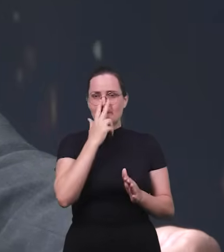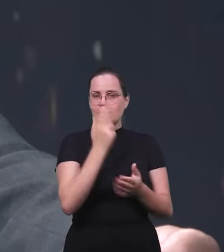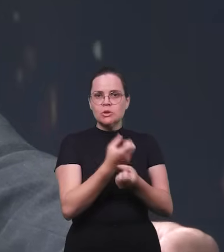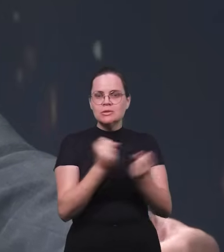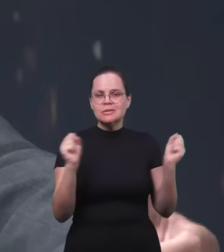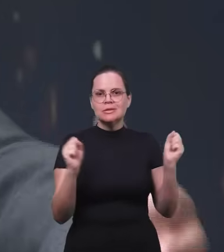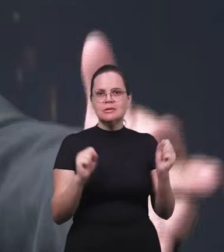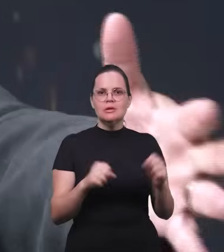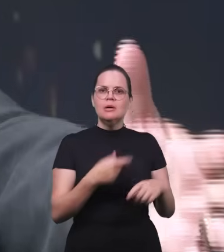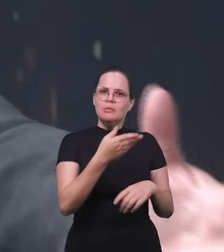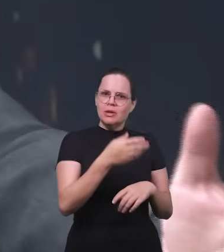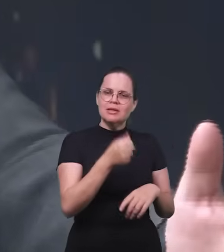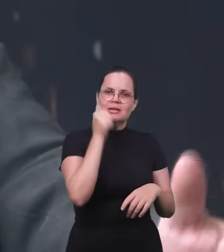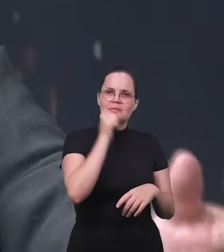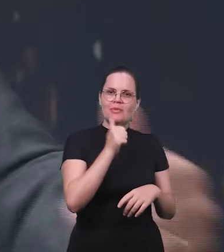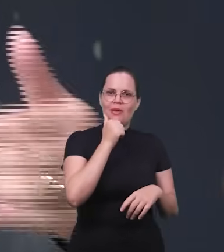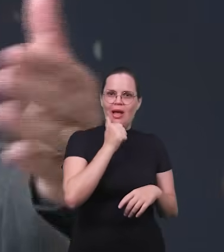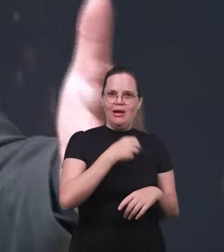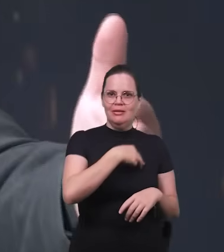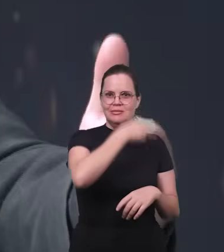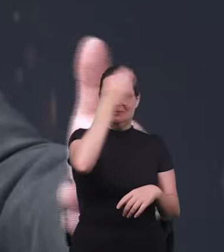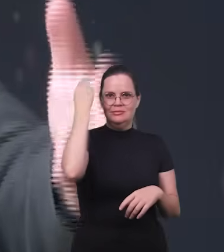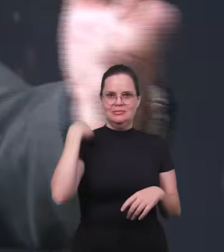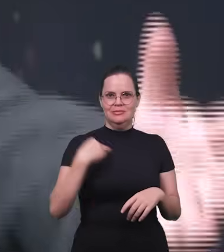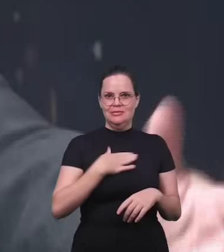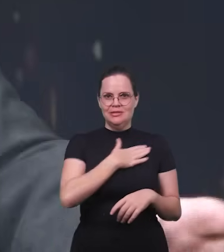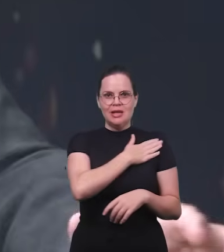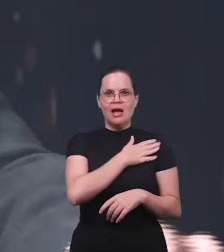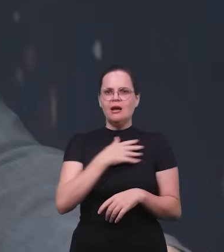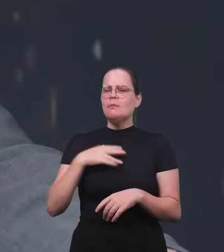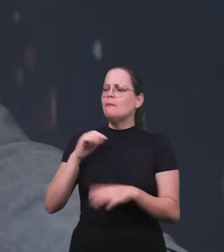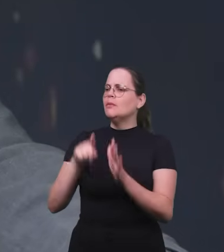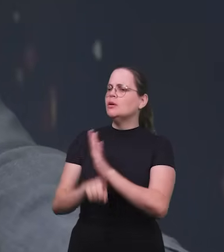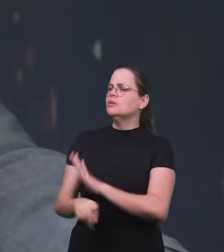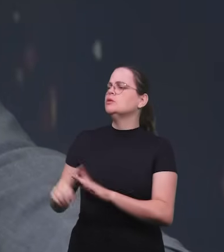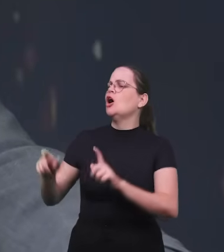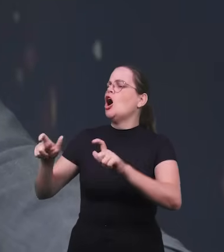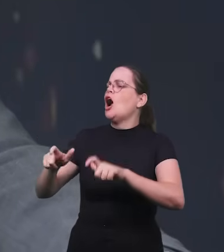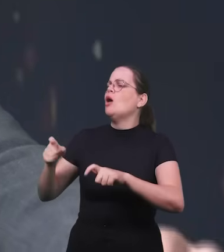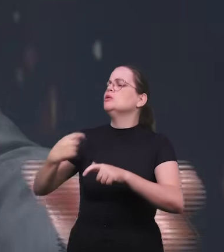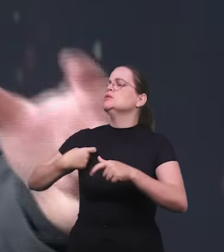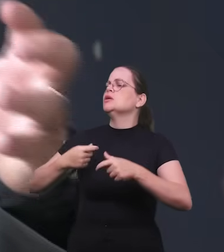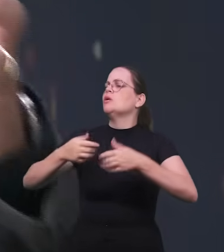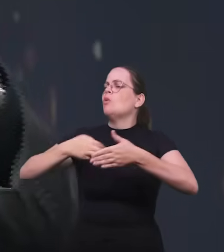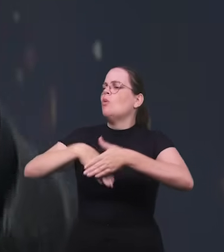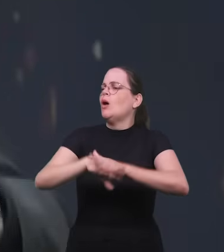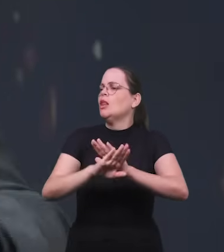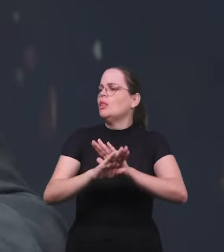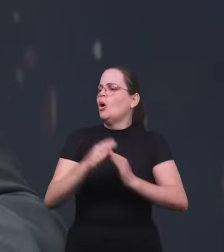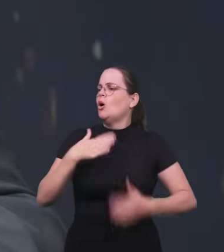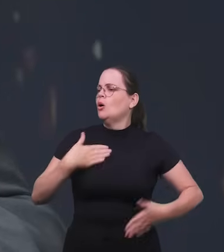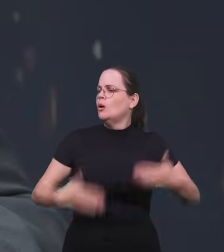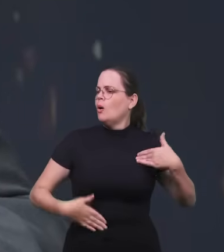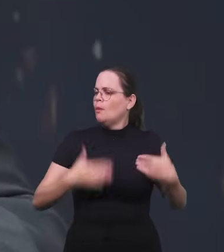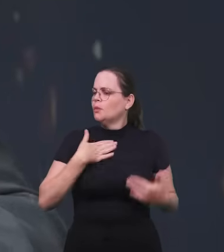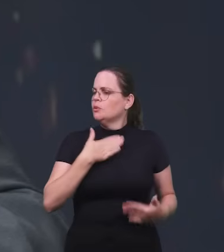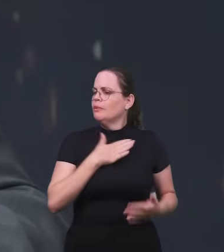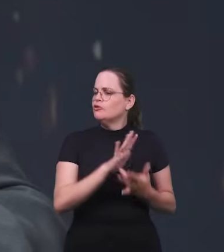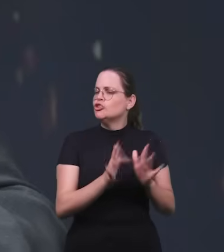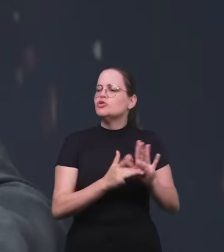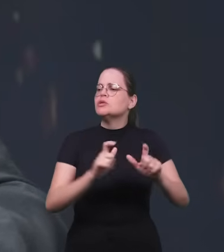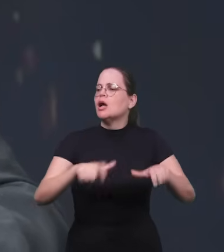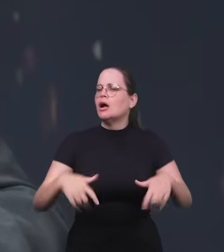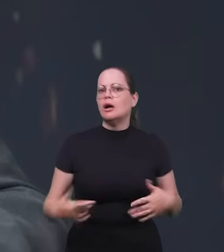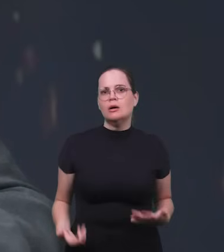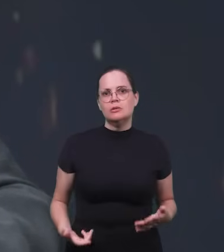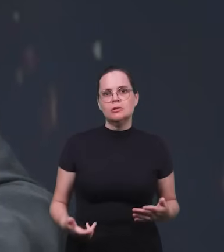não, és tu, onde é que colocou o corpo? Pergunta para ele mesmo, onde é que você colocou o corpo do mestre? Porque a mente humana é incapaz